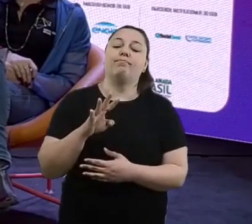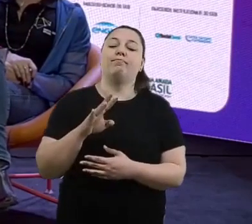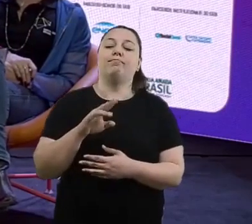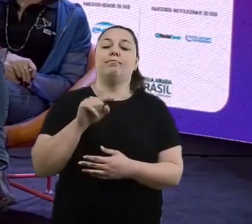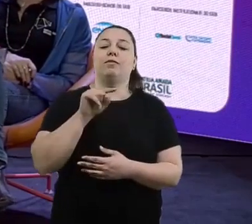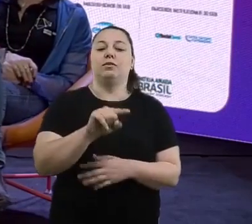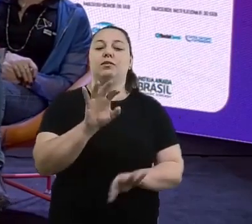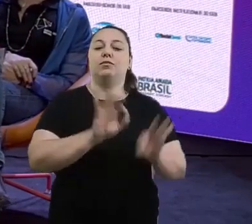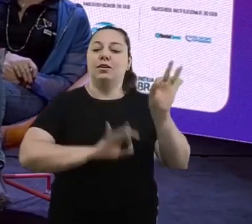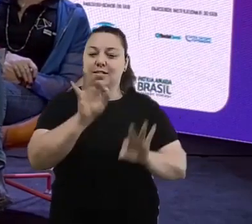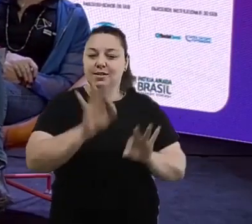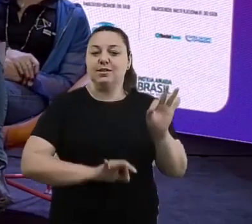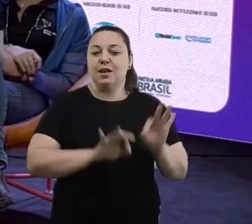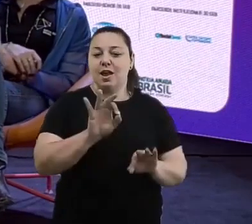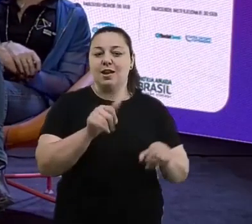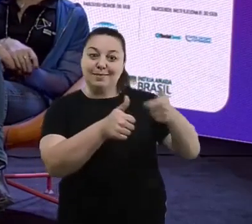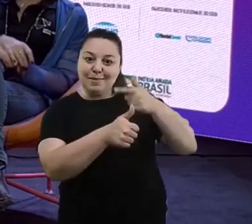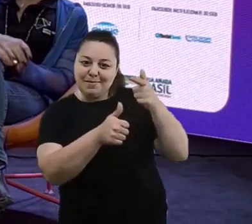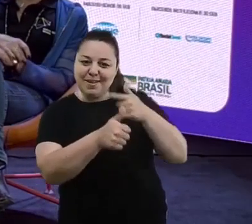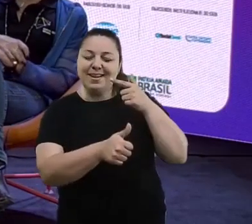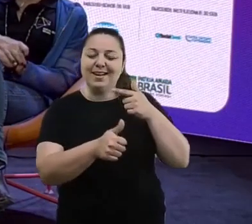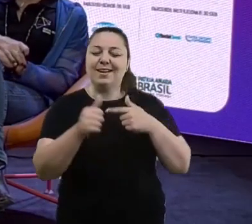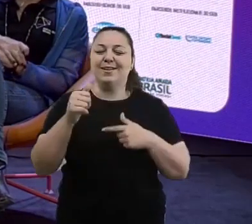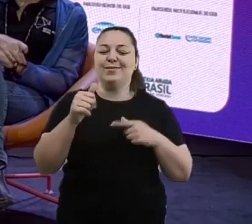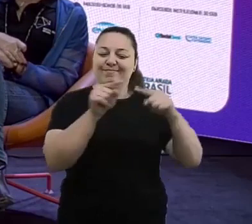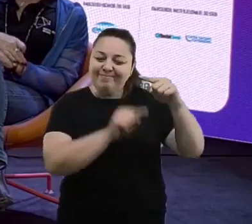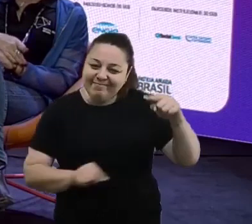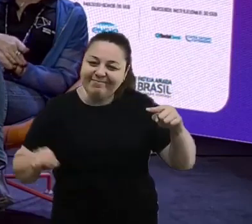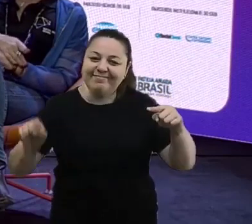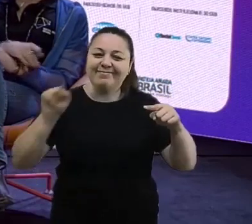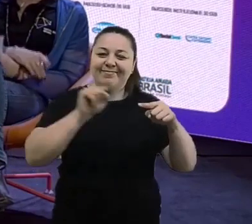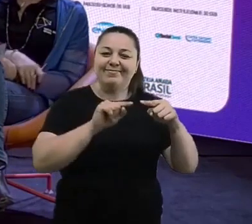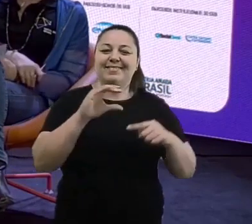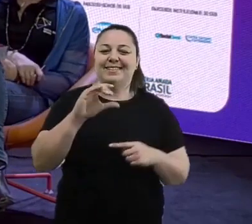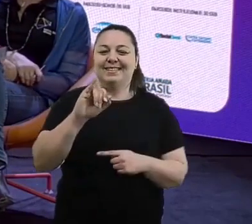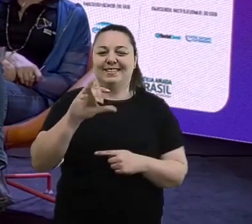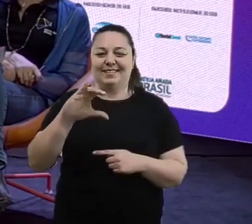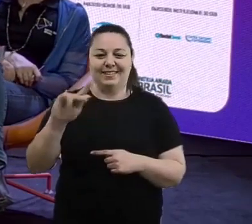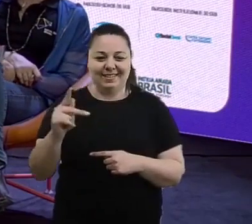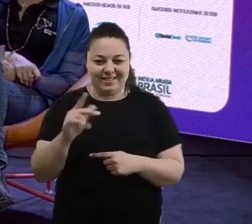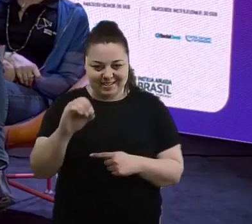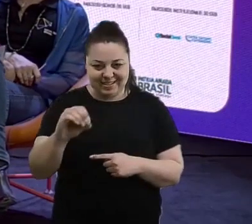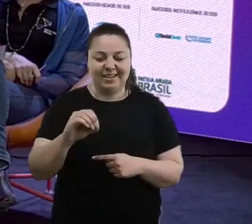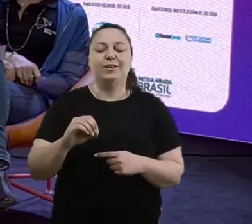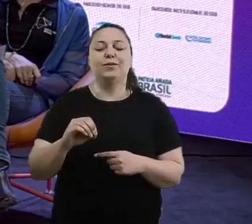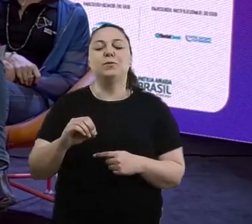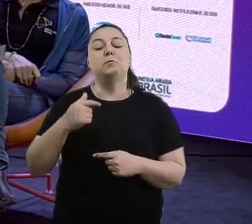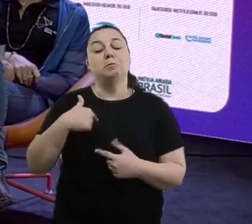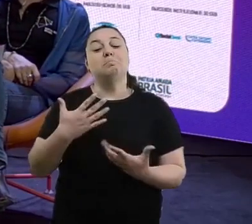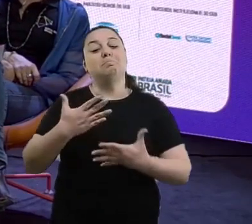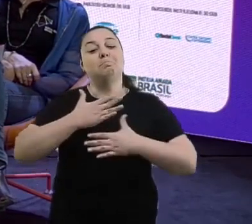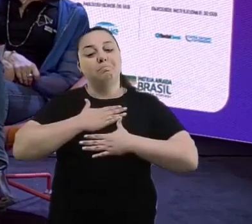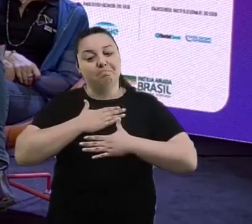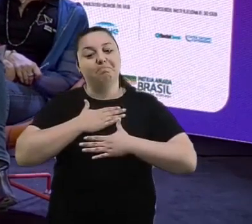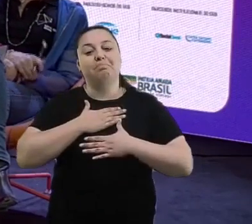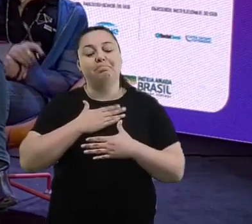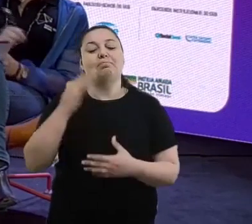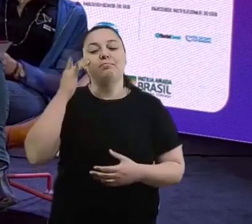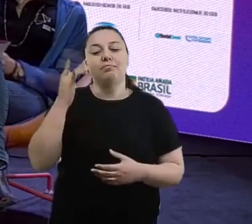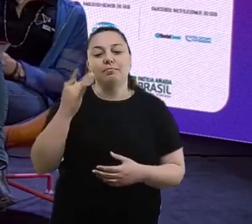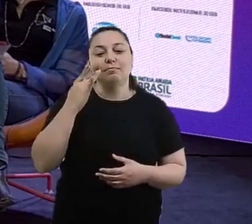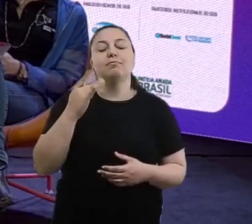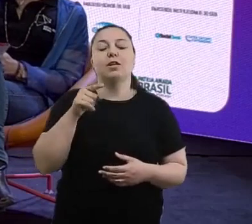objetivo, trabalhamos dentro realmente da metodologia do Canvas de dados e trabalhamos inicialmente com 7 perguntas estratégicas. Né? A partir do momento